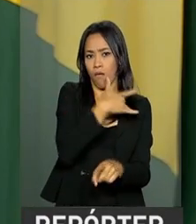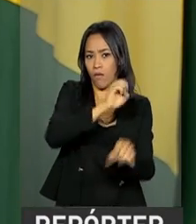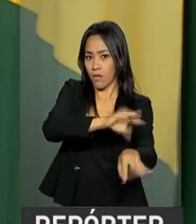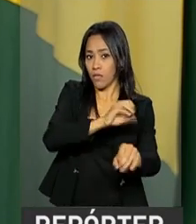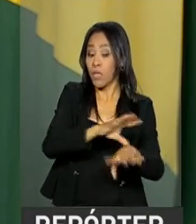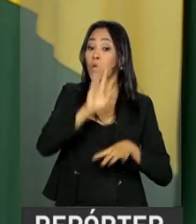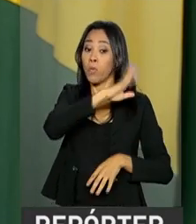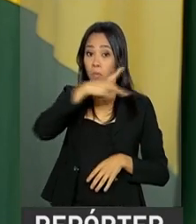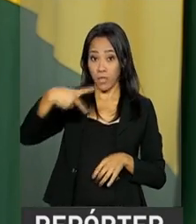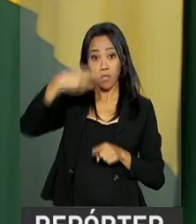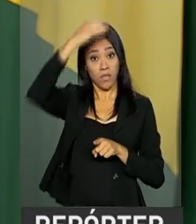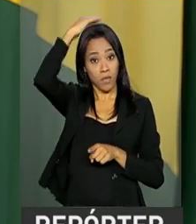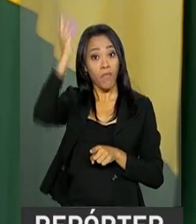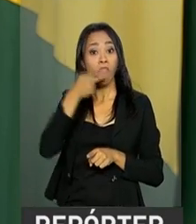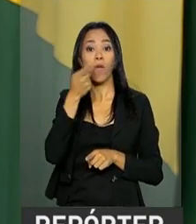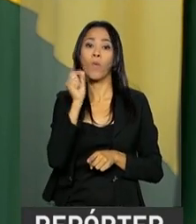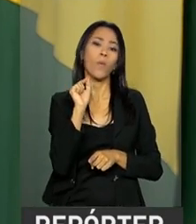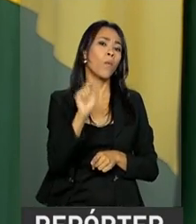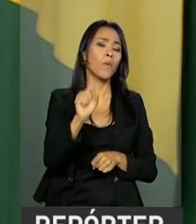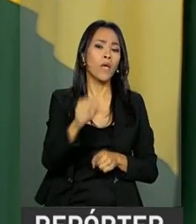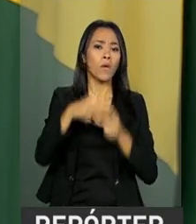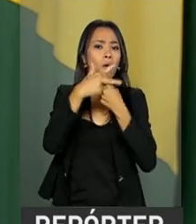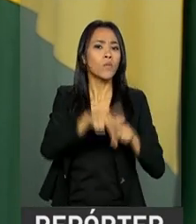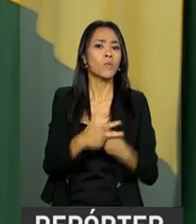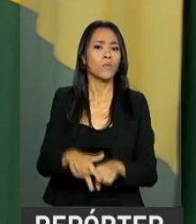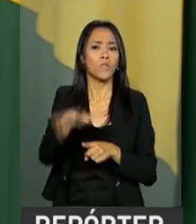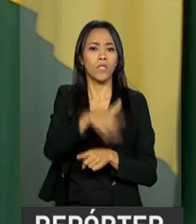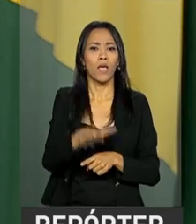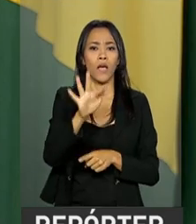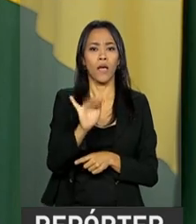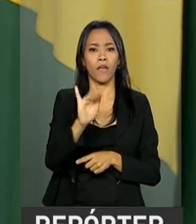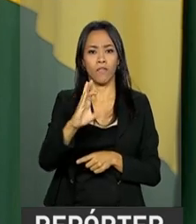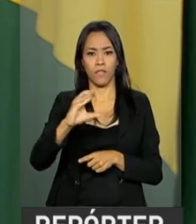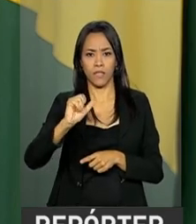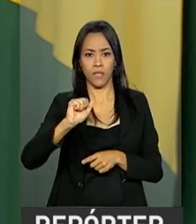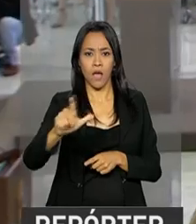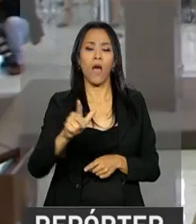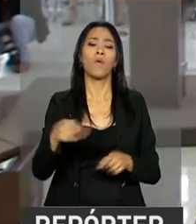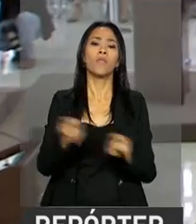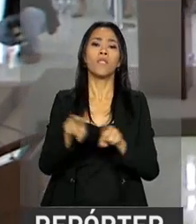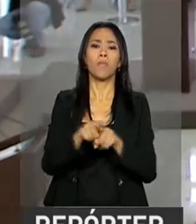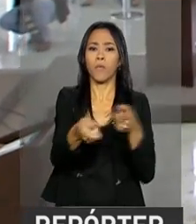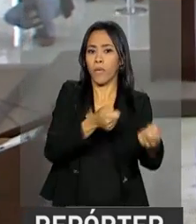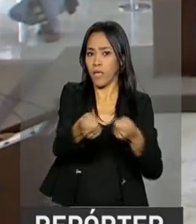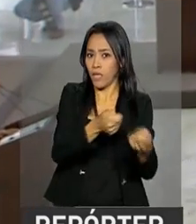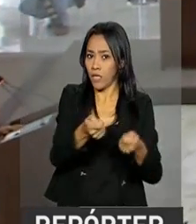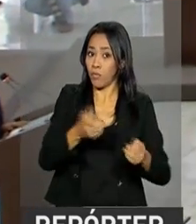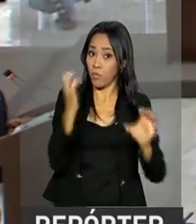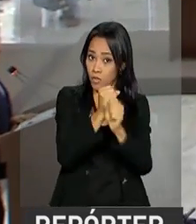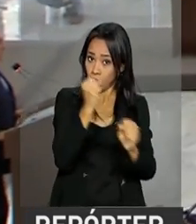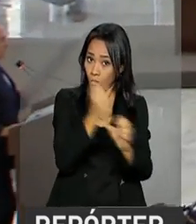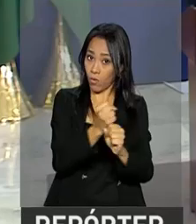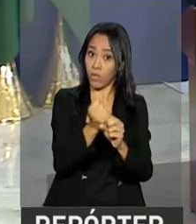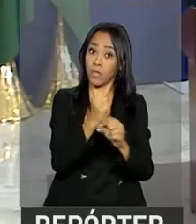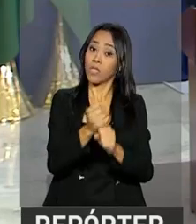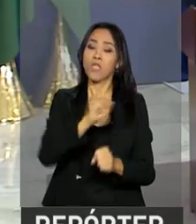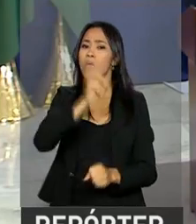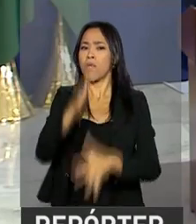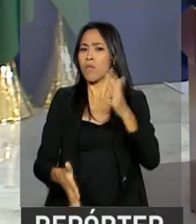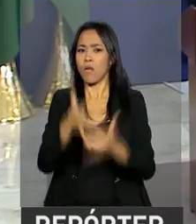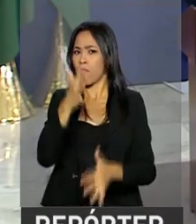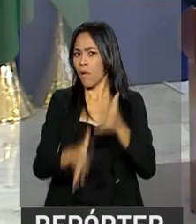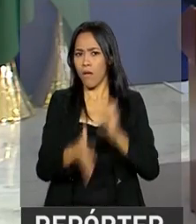Michel Temer destacou que o ajuste fiscal e o equilíbrio nas contas públicas não impedem o governo de